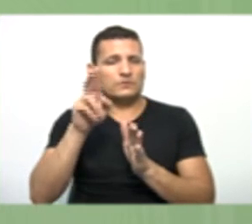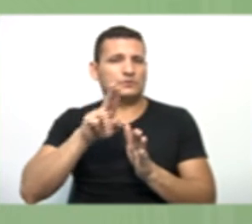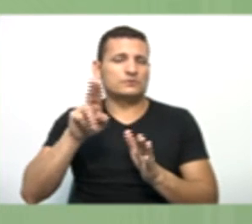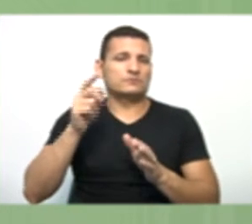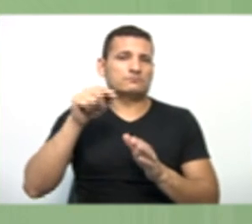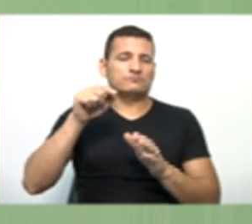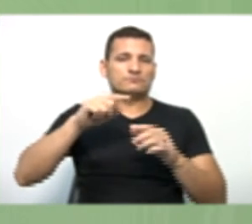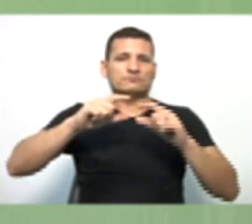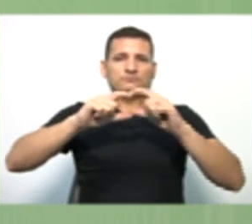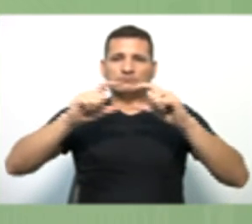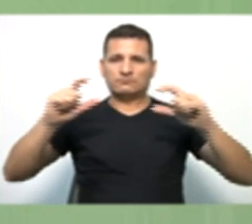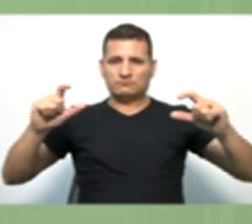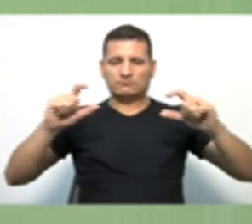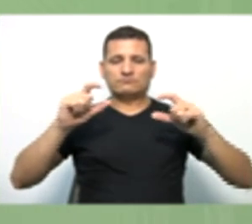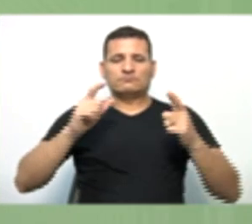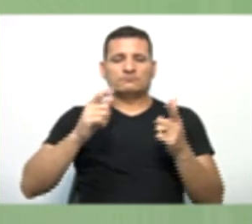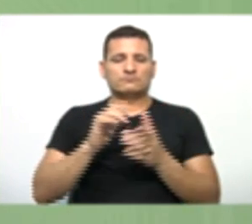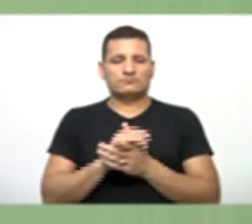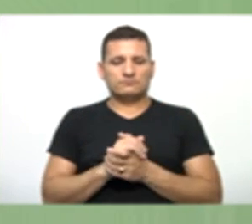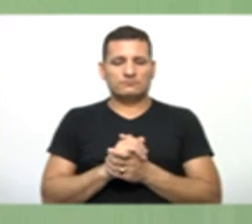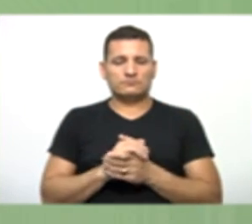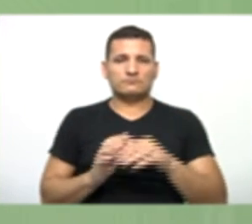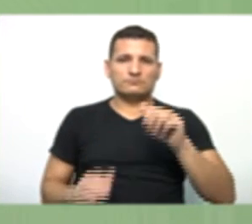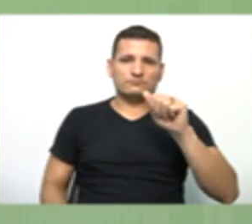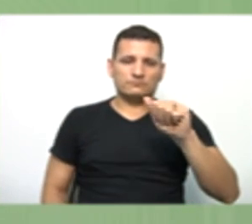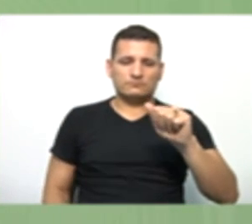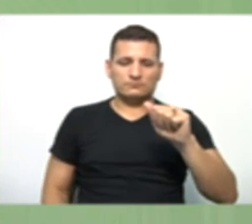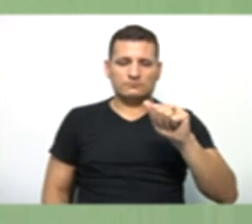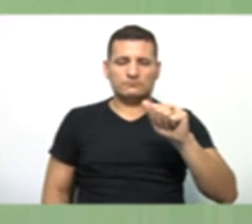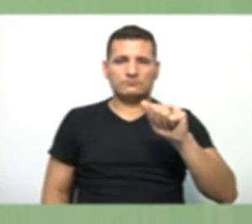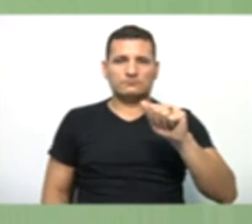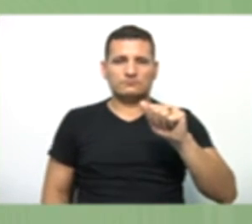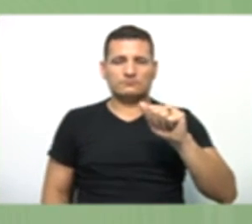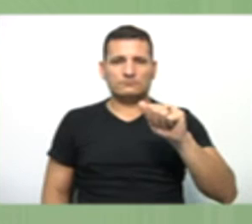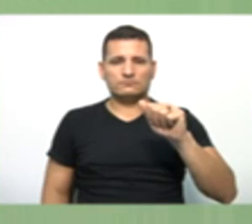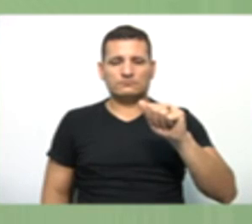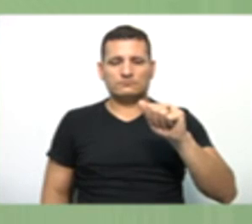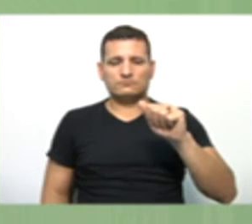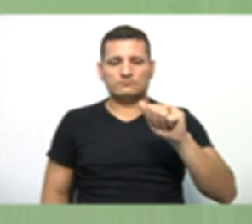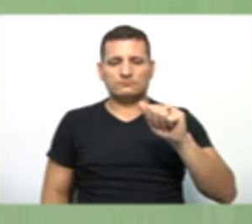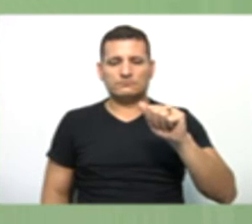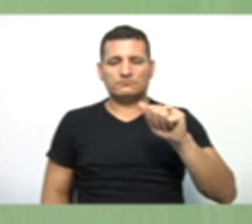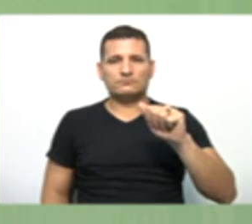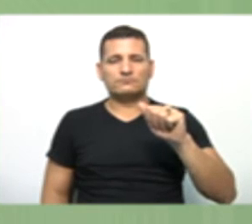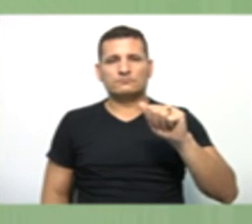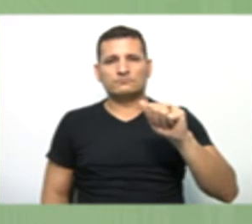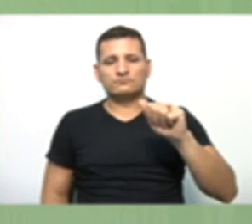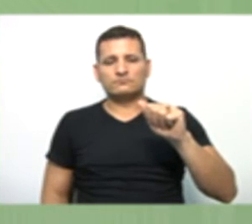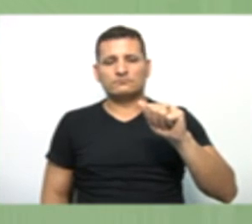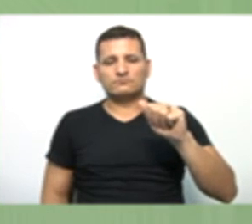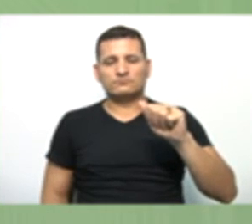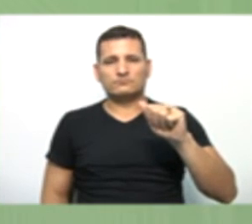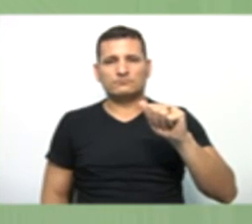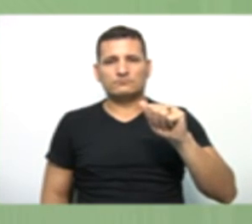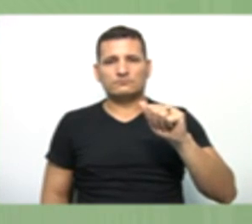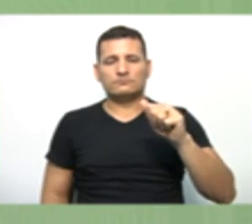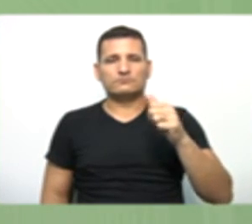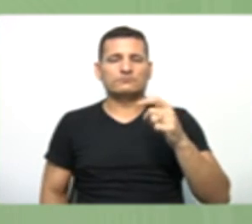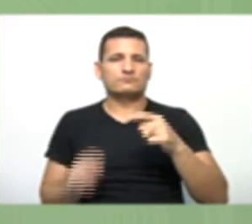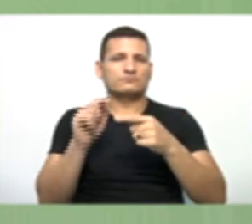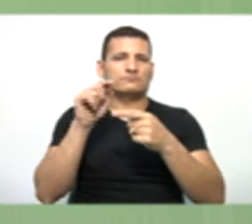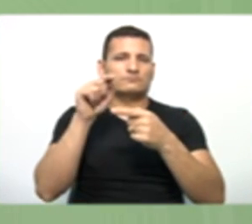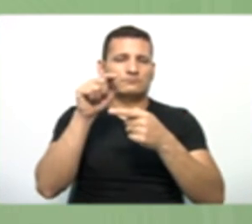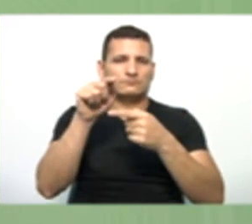que está destacada. A amortização vai ser o quê? O valor presente da operação dividido